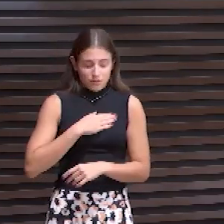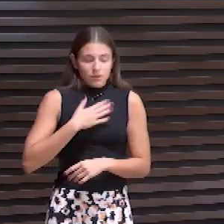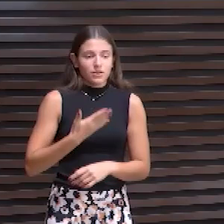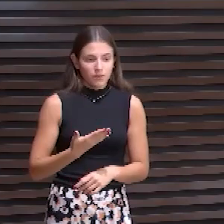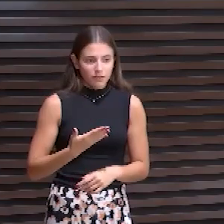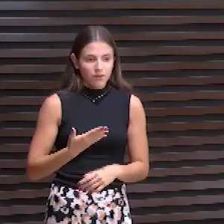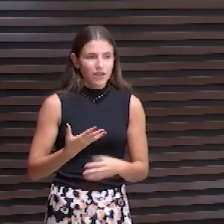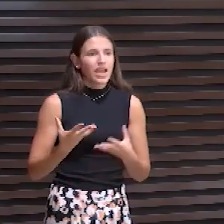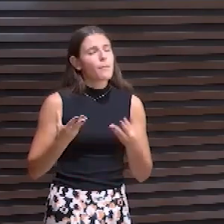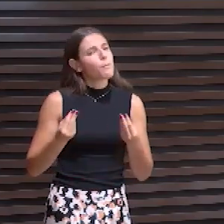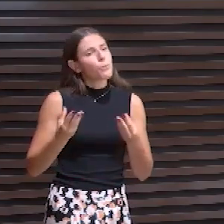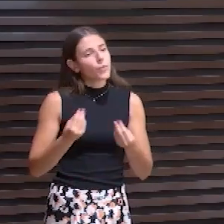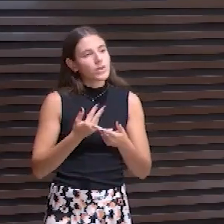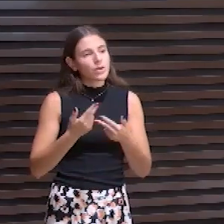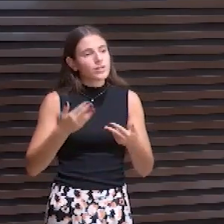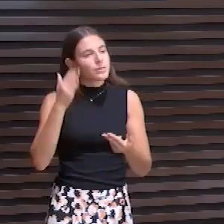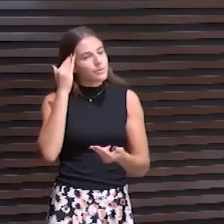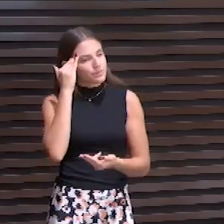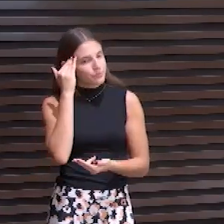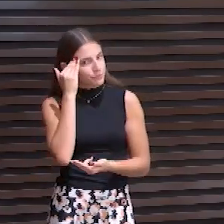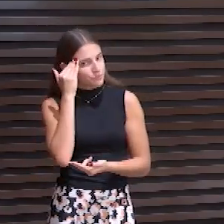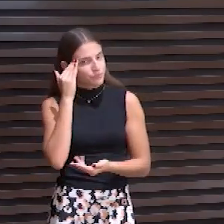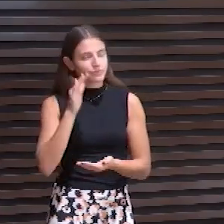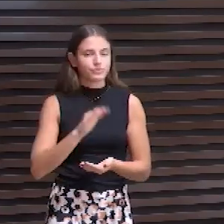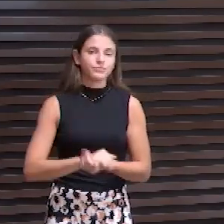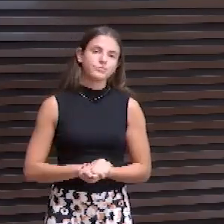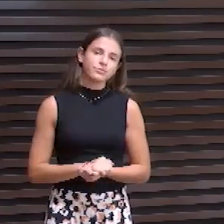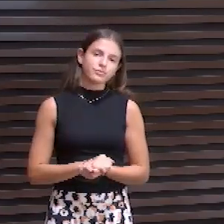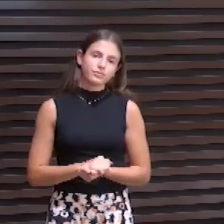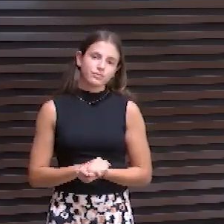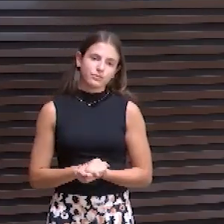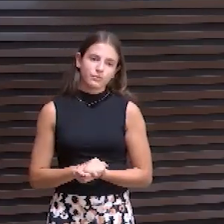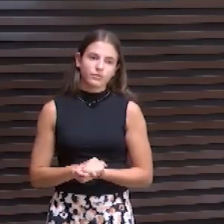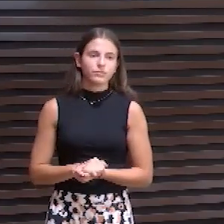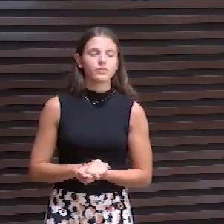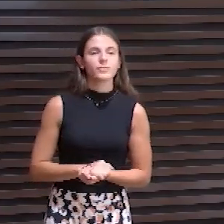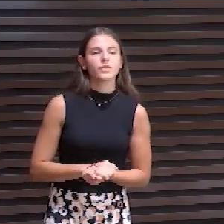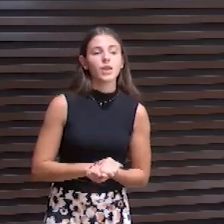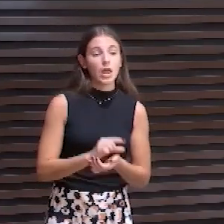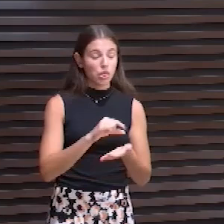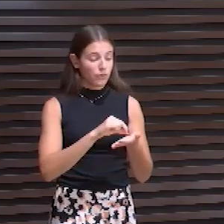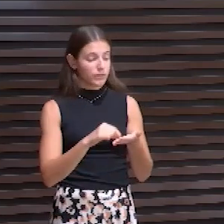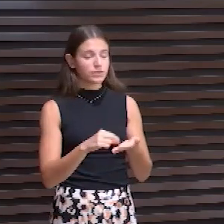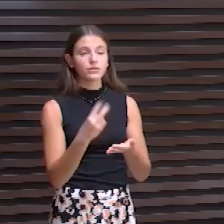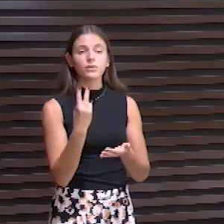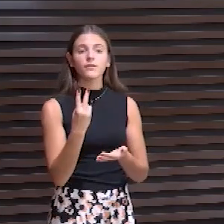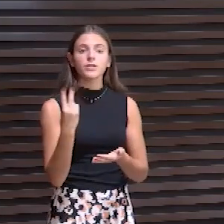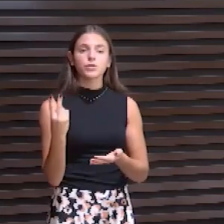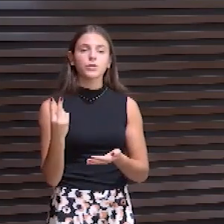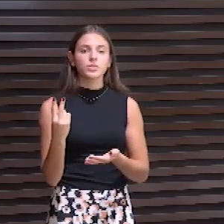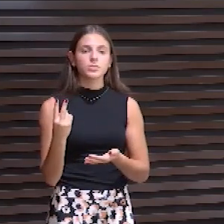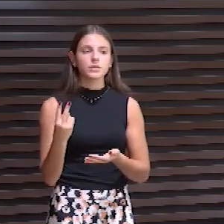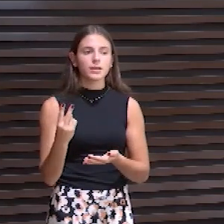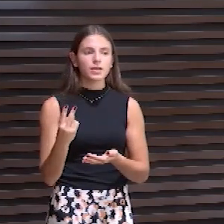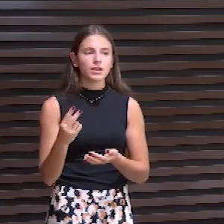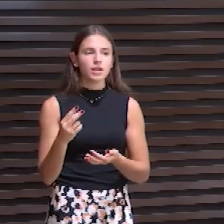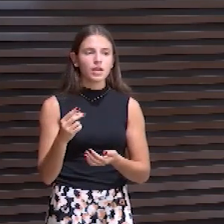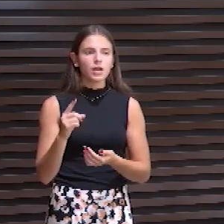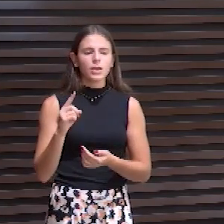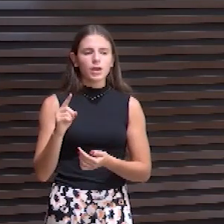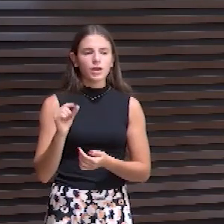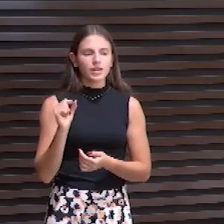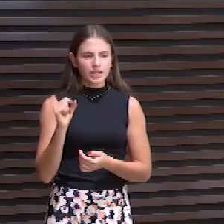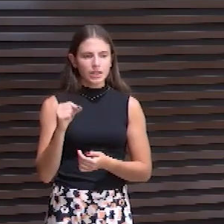Isso era demais. Nós vemos que, aqui no versículo 22, qual que é a reação deles?